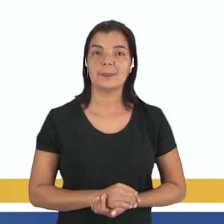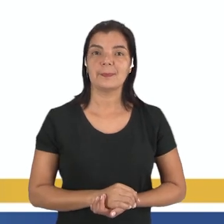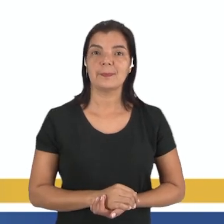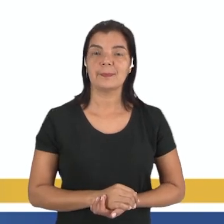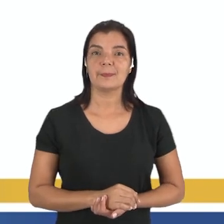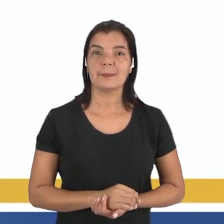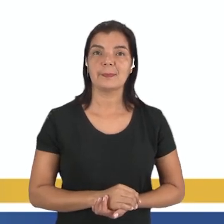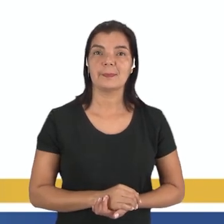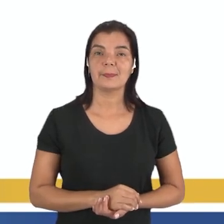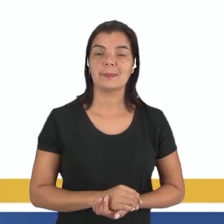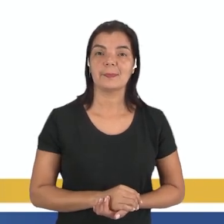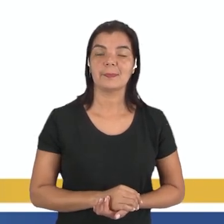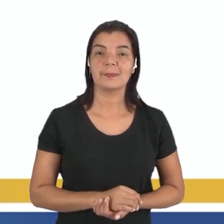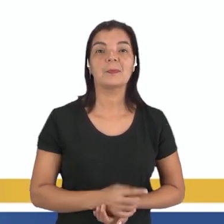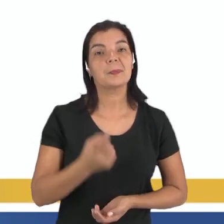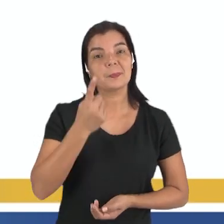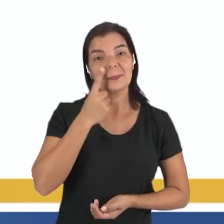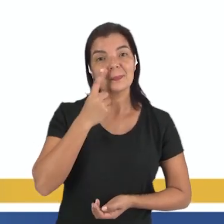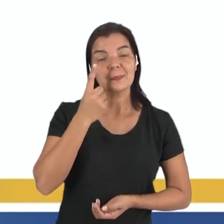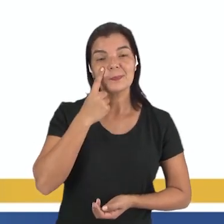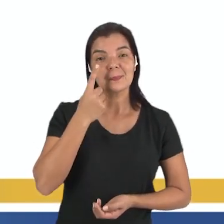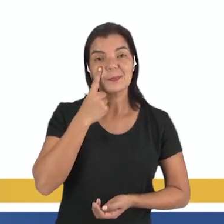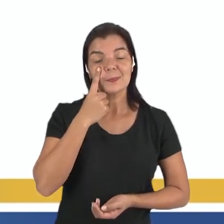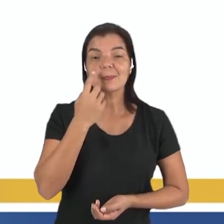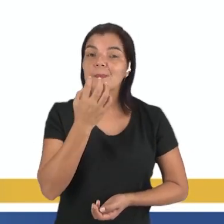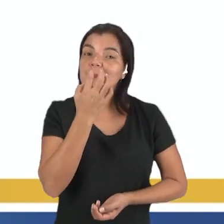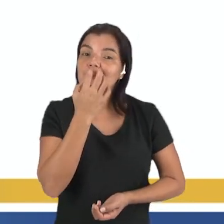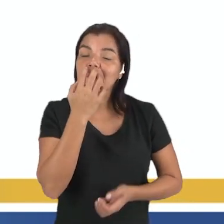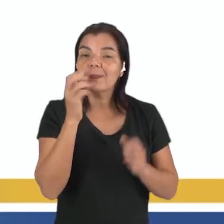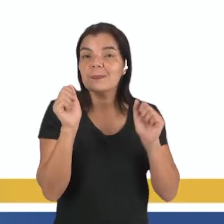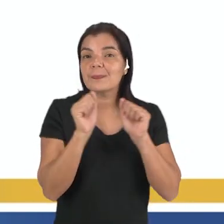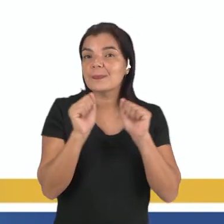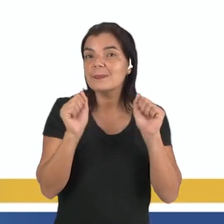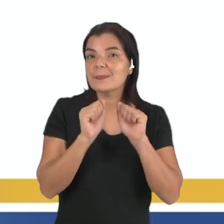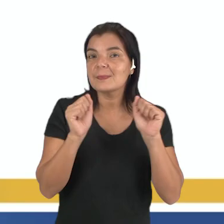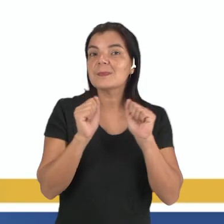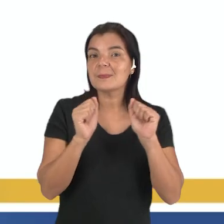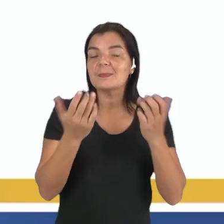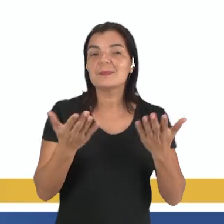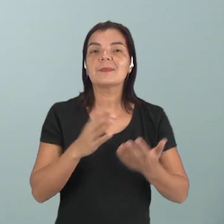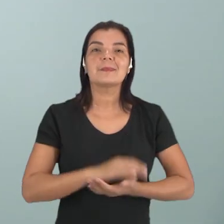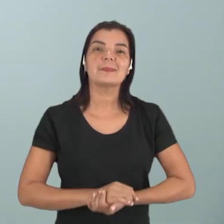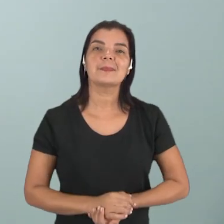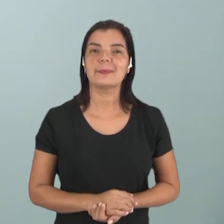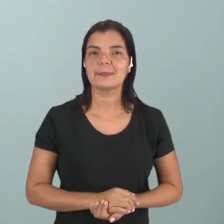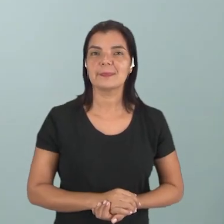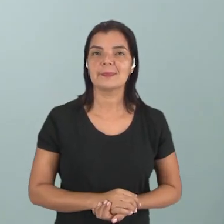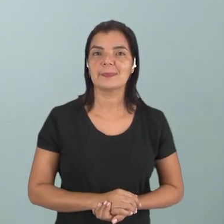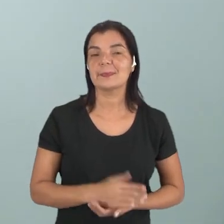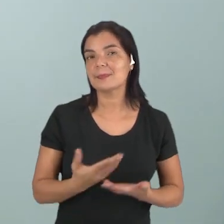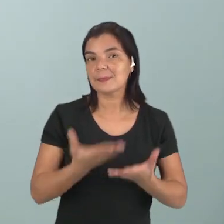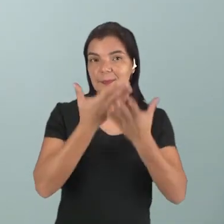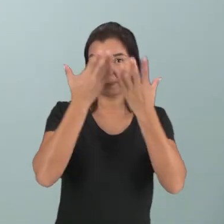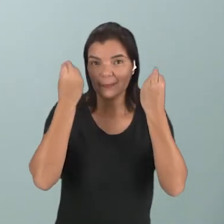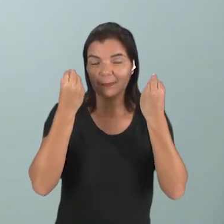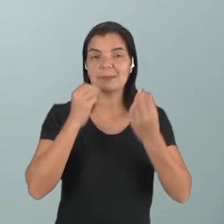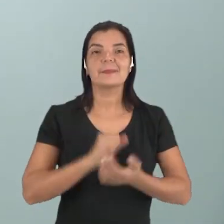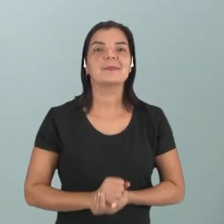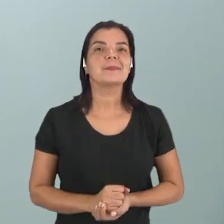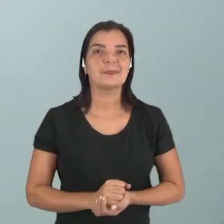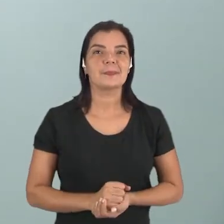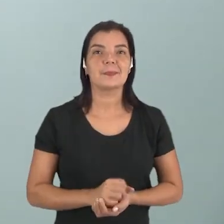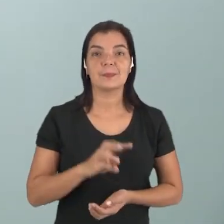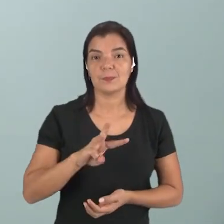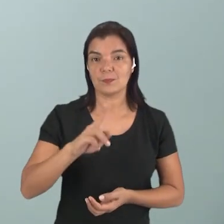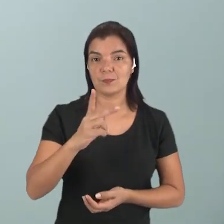de resposta? Because. Because I saw a cute puppy. Porque eu vi um cachorrinho fofo. Então não esqueçam, ok?